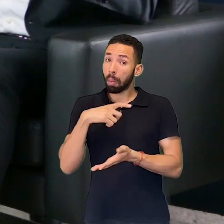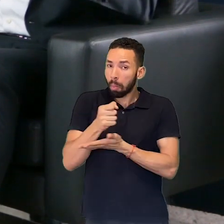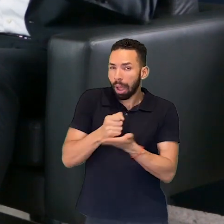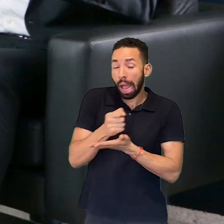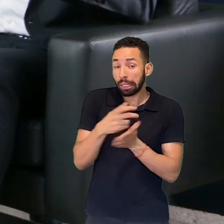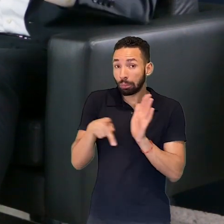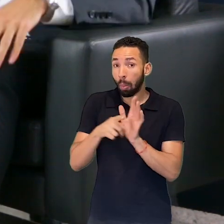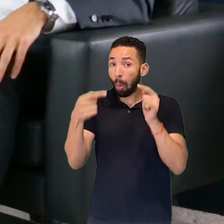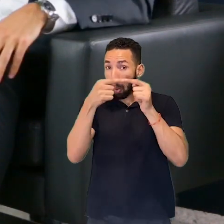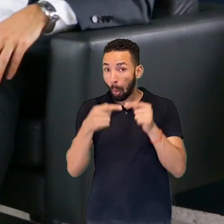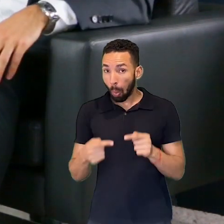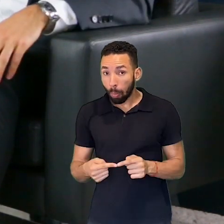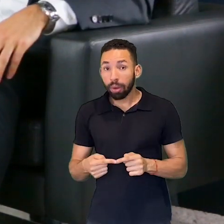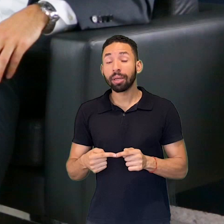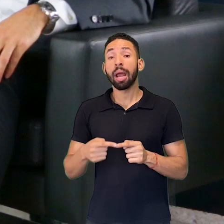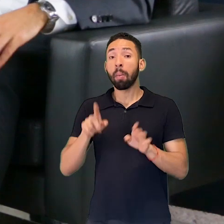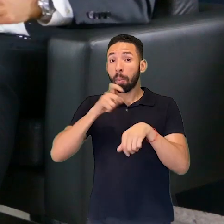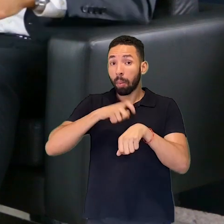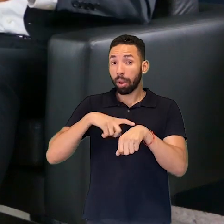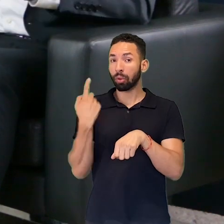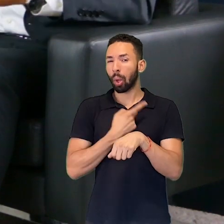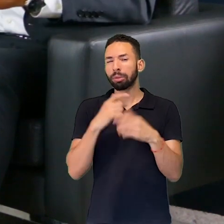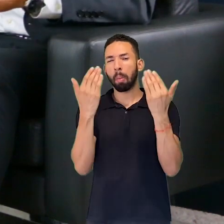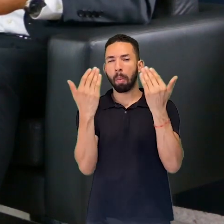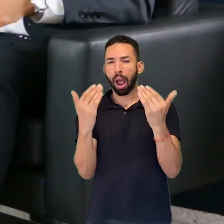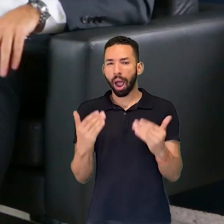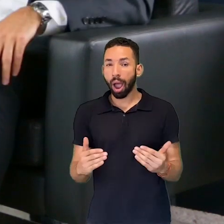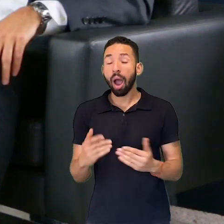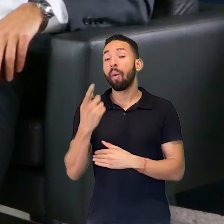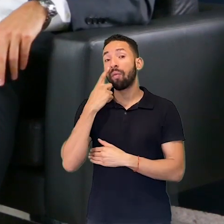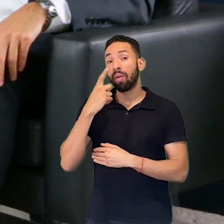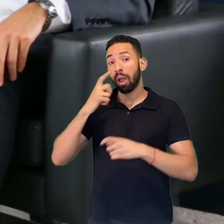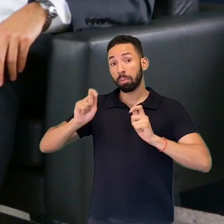algum fundamento, e de posse dessa análise,